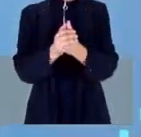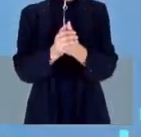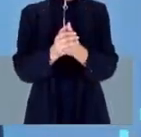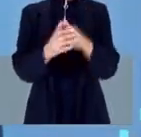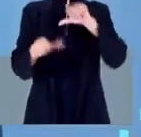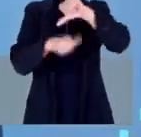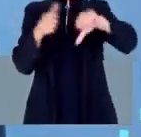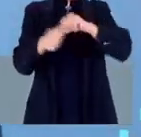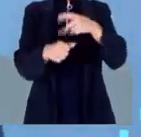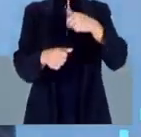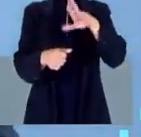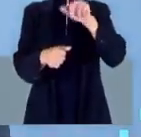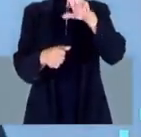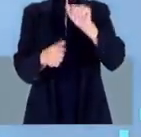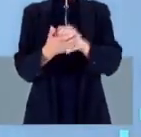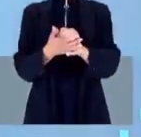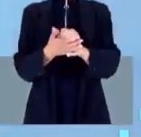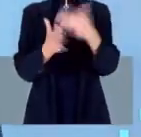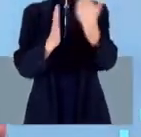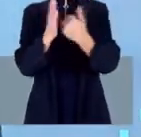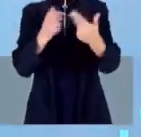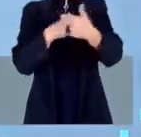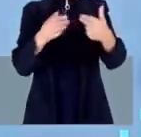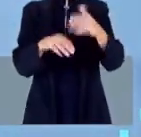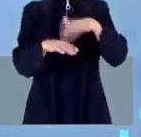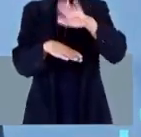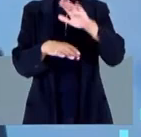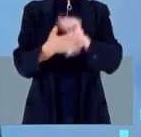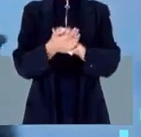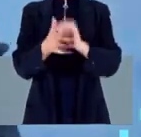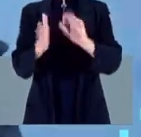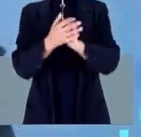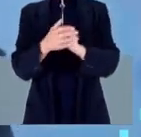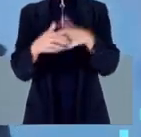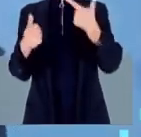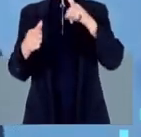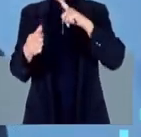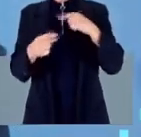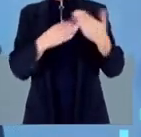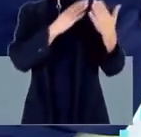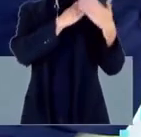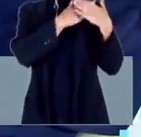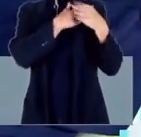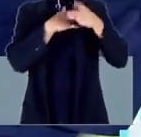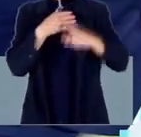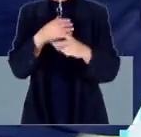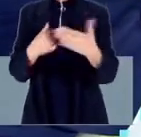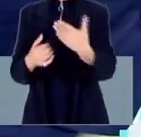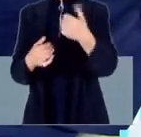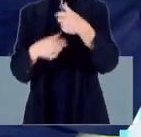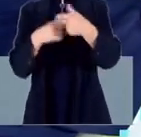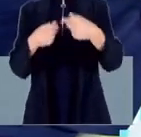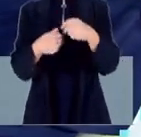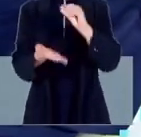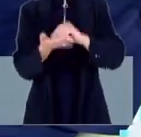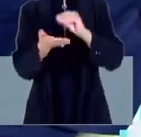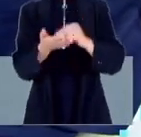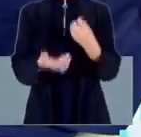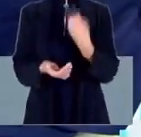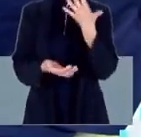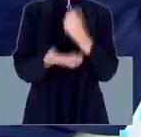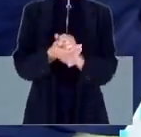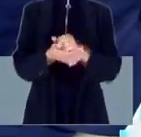Previdência tirando esses excessos acho que a gente tem o papel de melhorar é sempre melhorar aquilo que não tá bom vamos